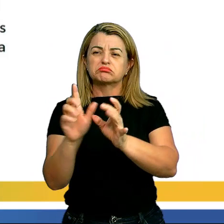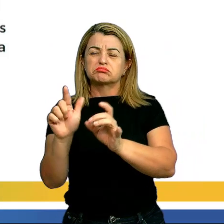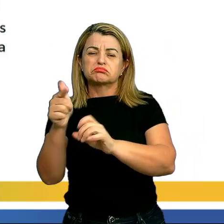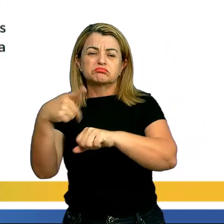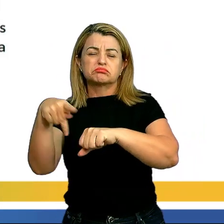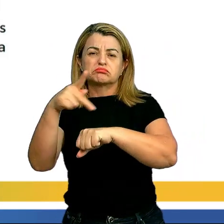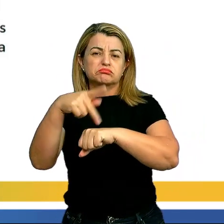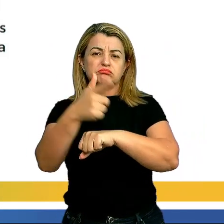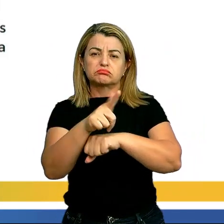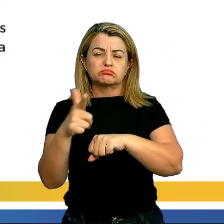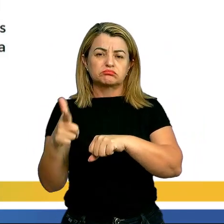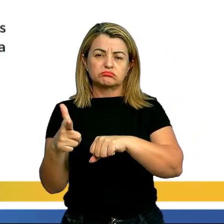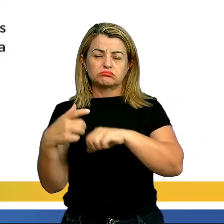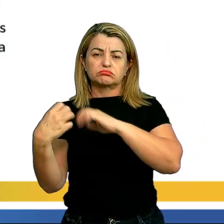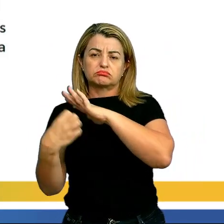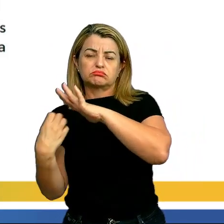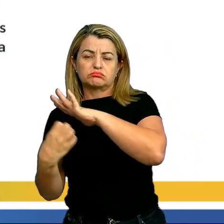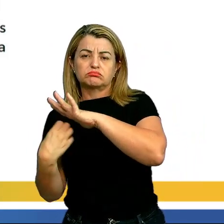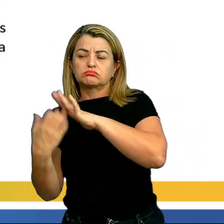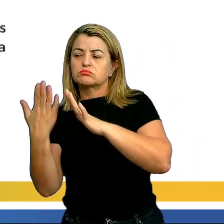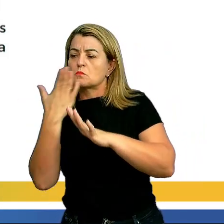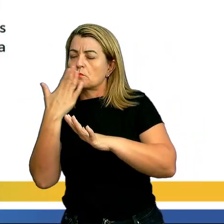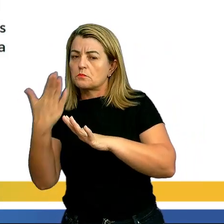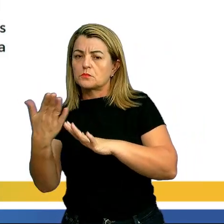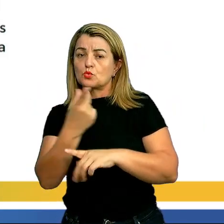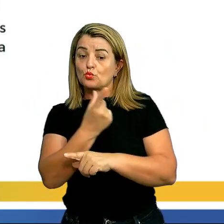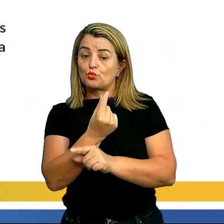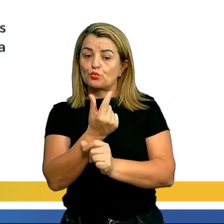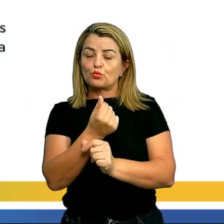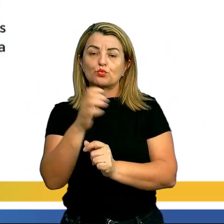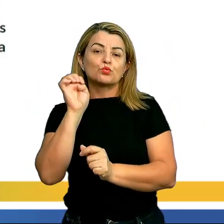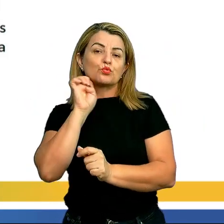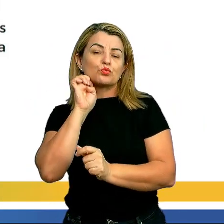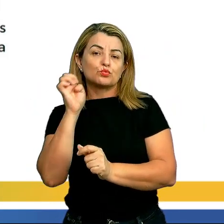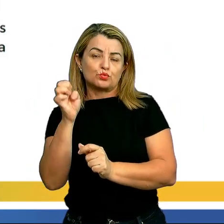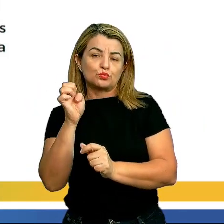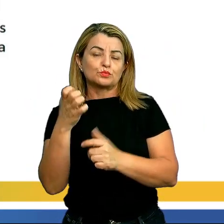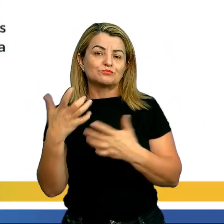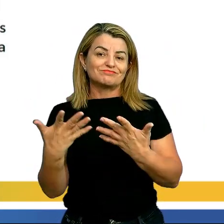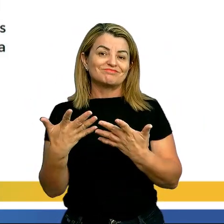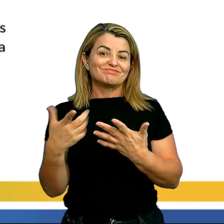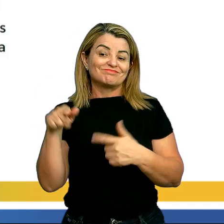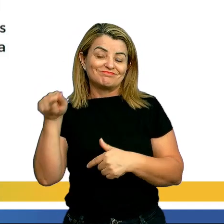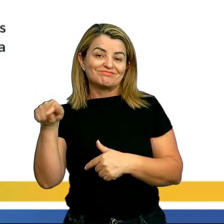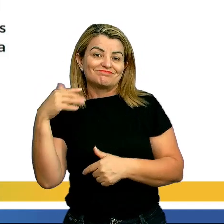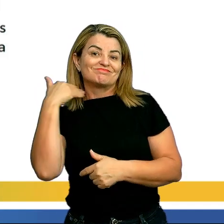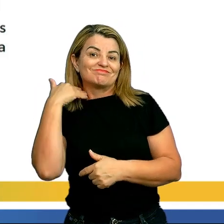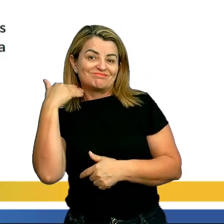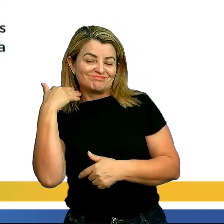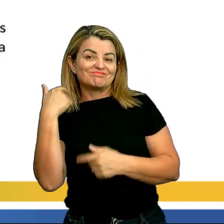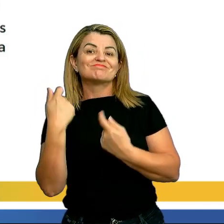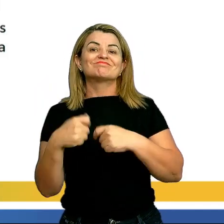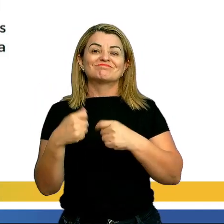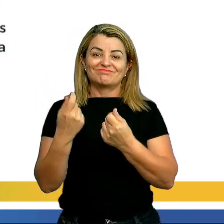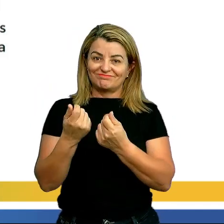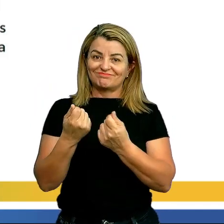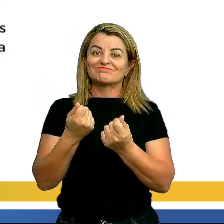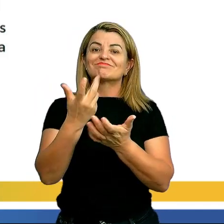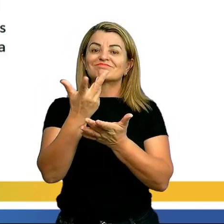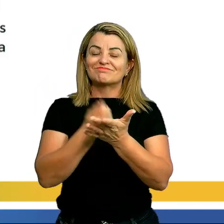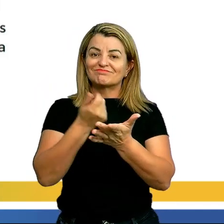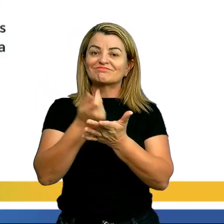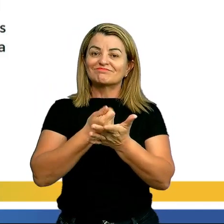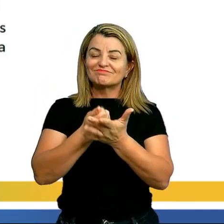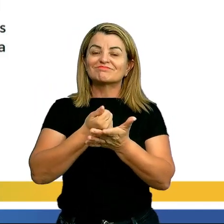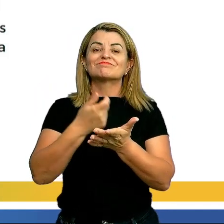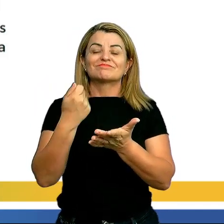cair, as empresas vão precisar pedir empréstimos aos bancos, que, consequentemente, também vão precisar receber o dinheiro de